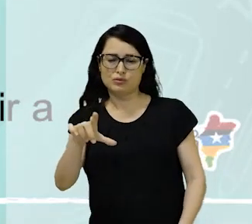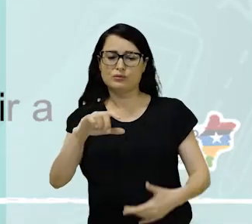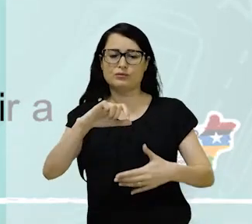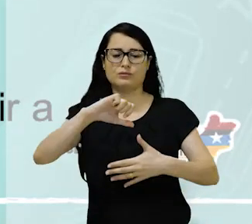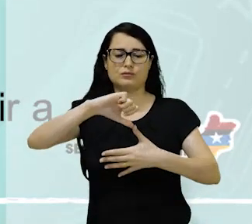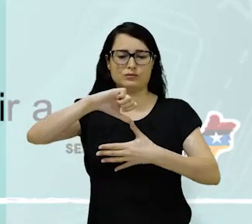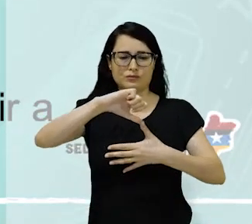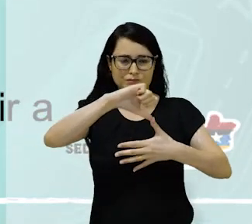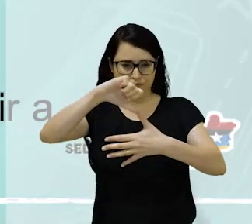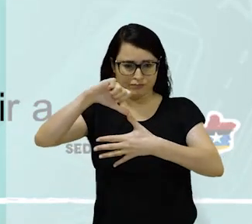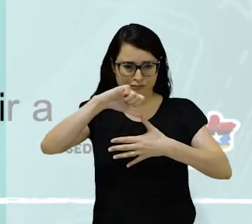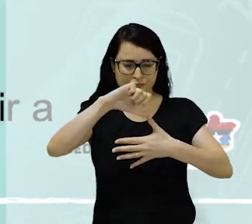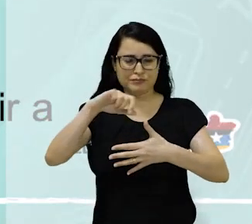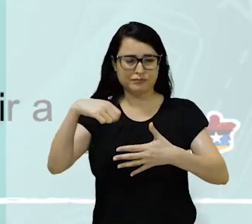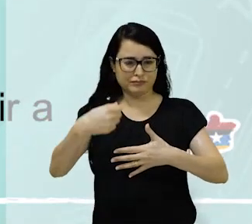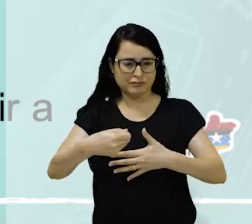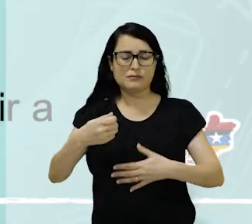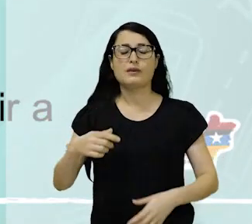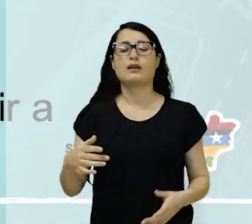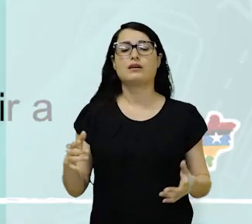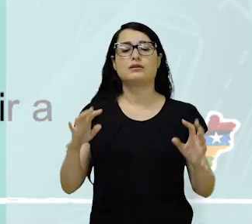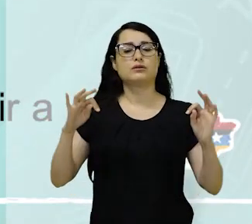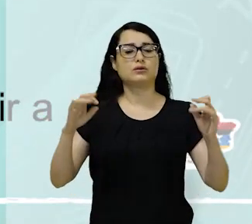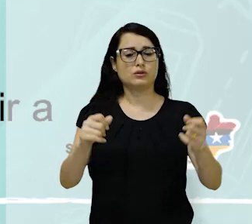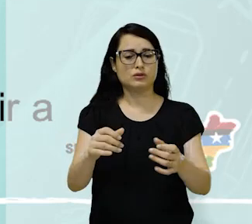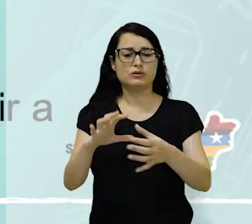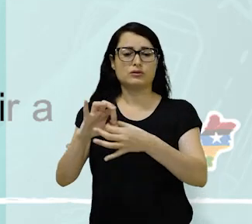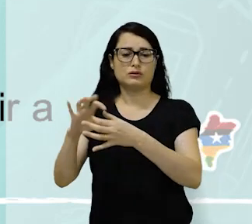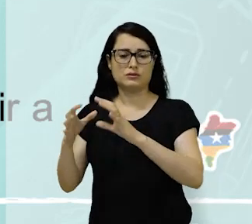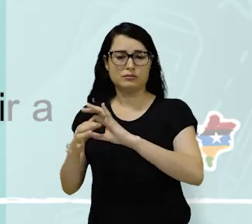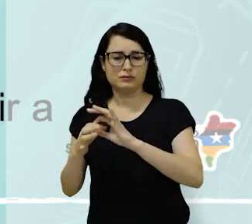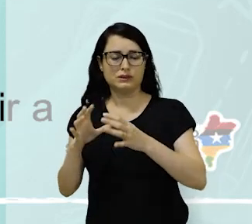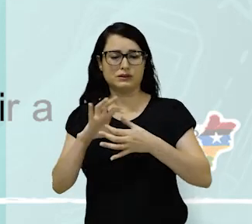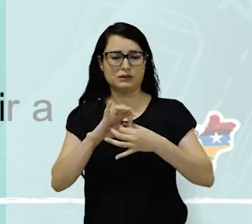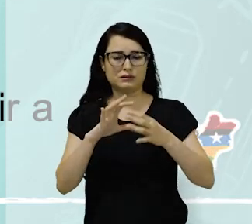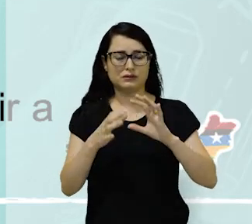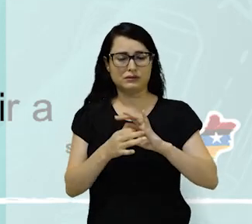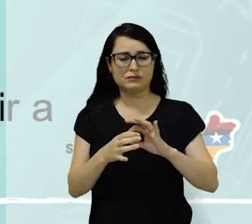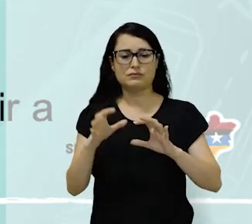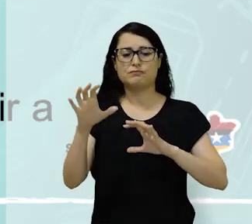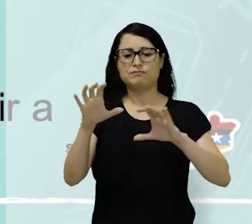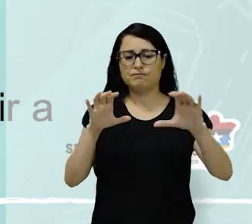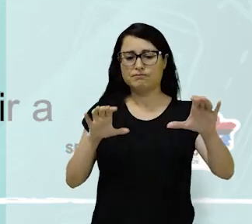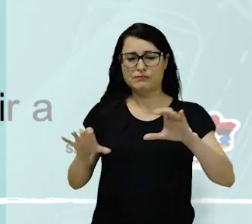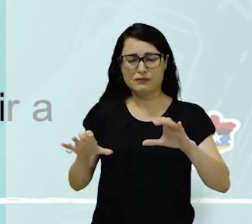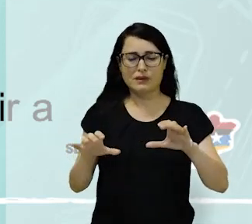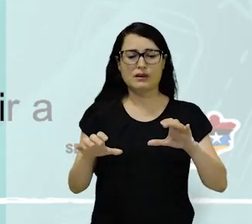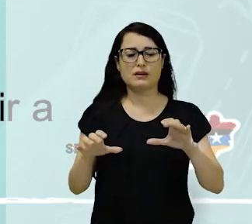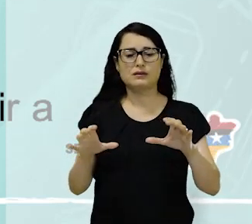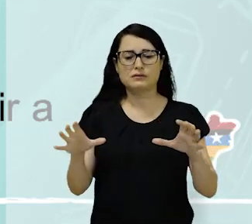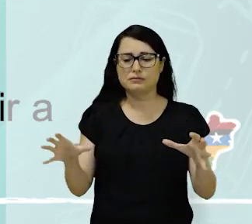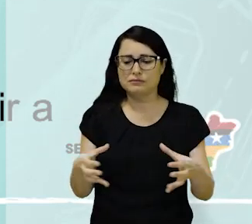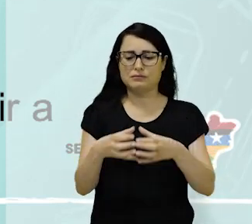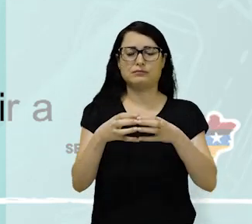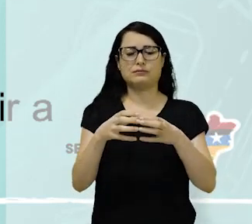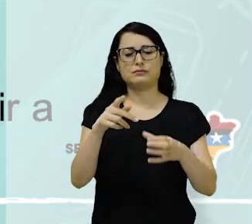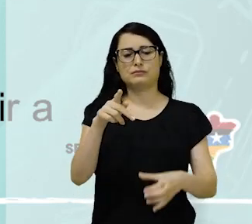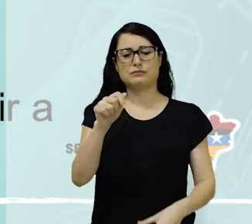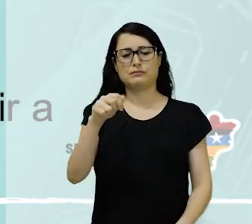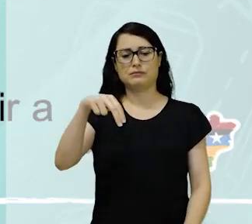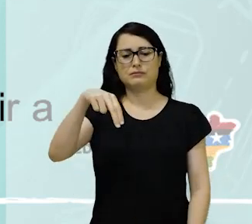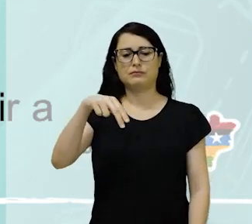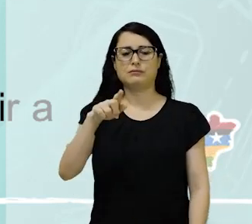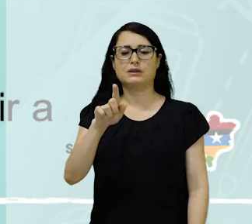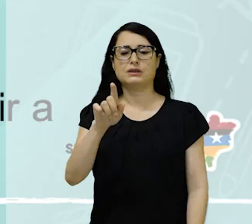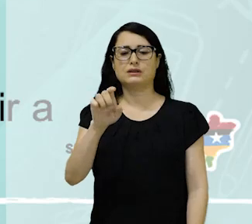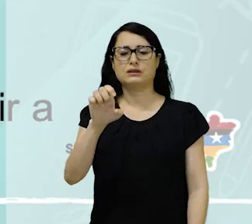anos atrás, tá? Todos os continentes, que hoje fragmentados, formavam um só, denominado de Pangeia, e um só grande oceano,